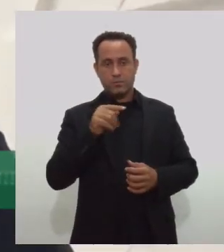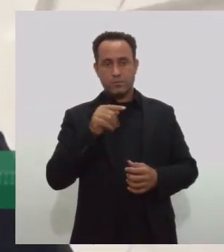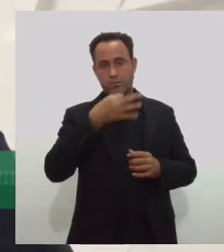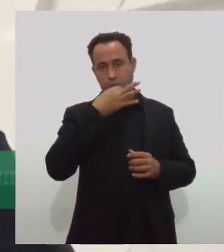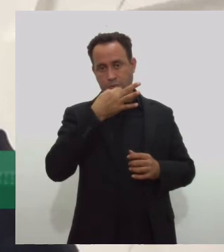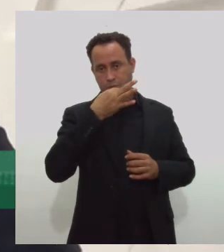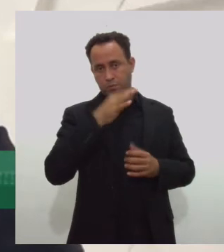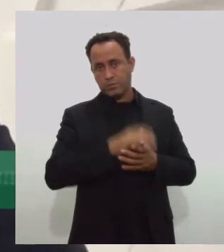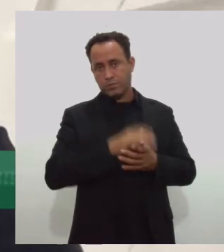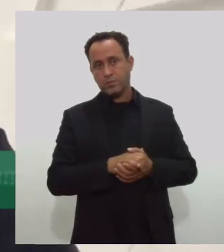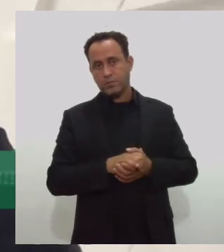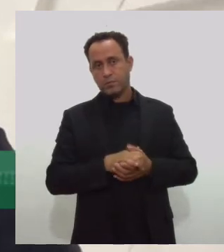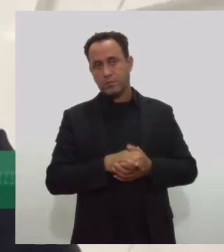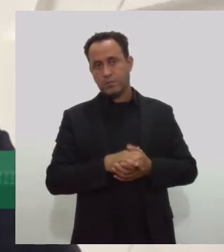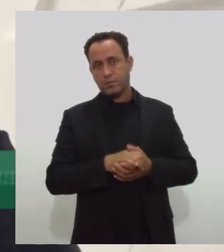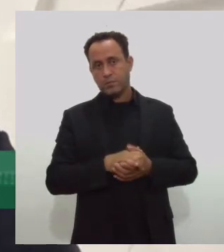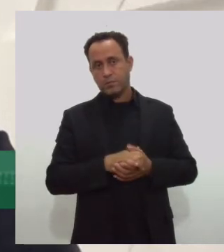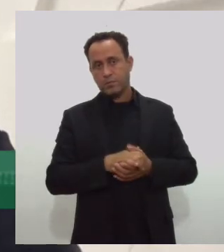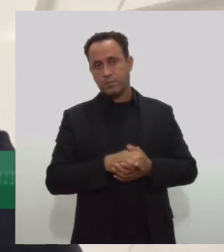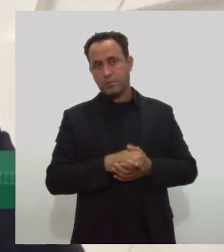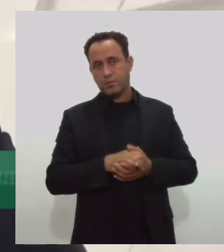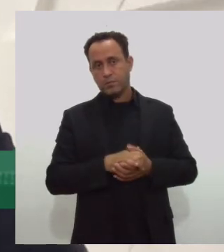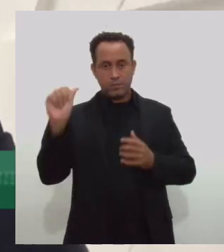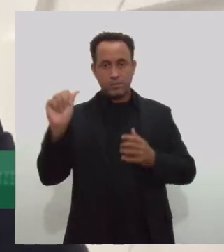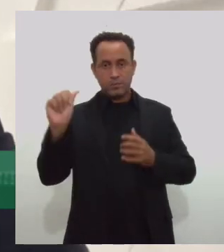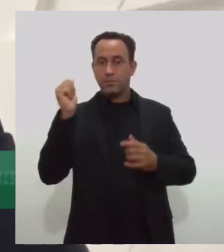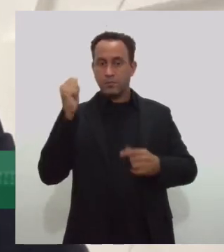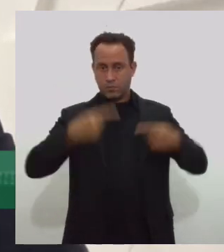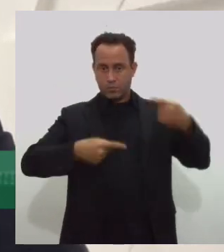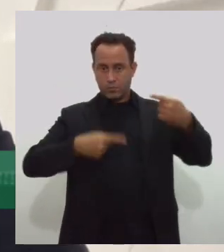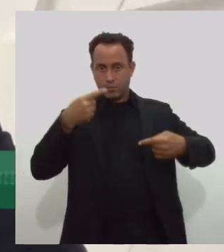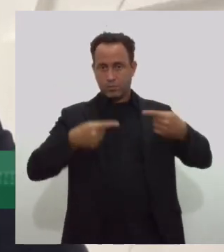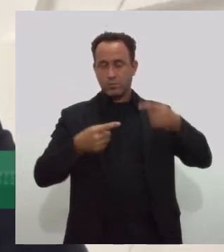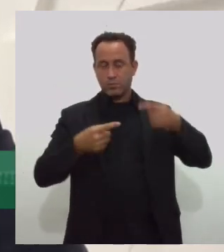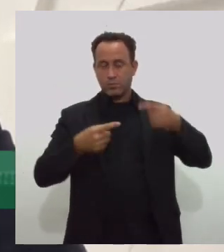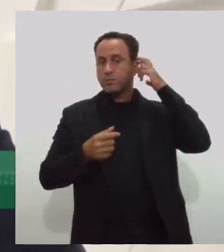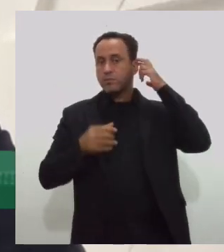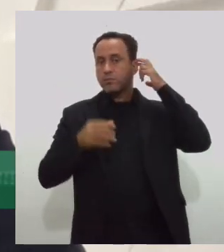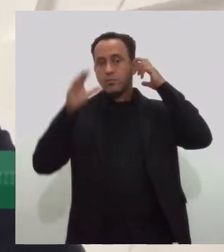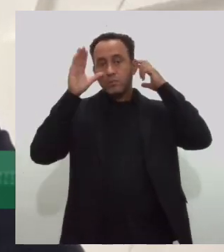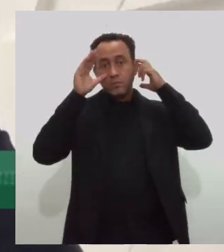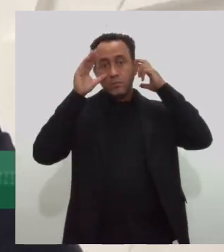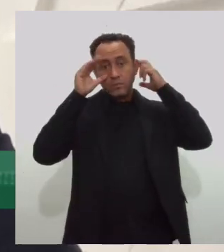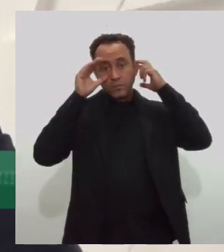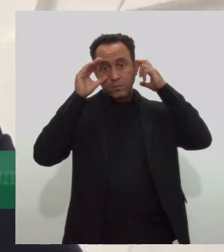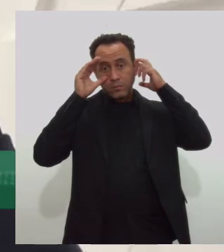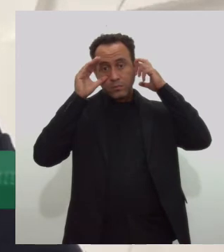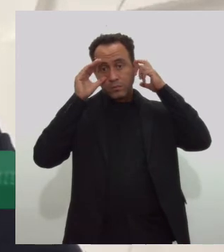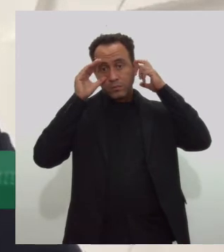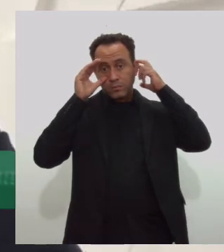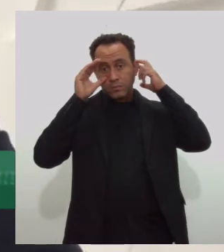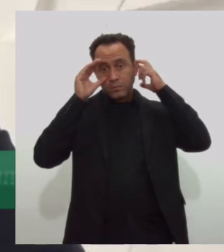de pessoas, né, agentes políticos, interessados diretamente